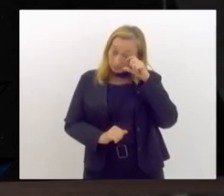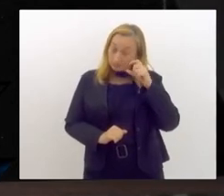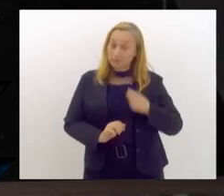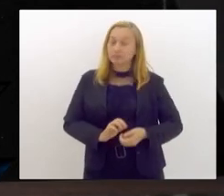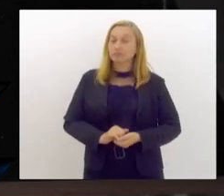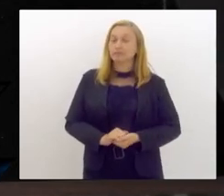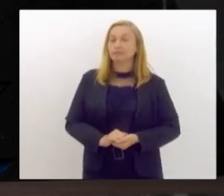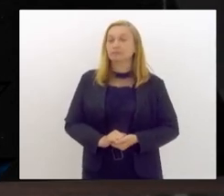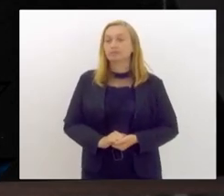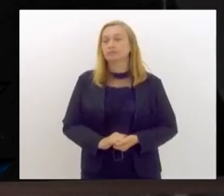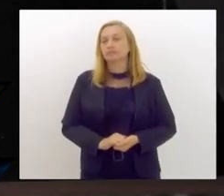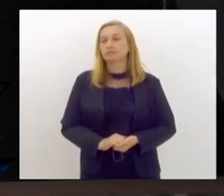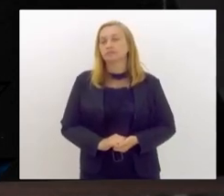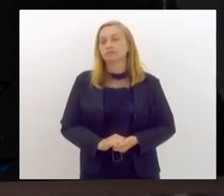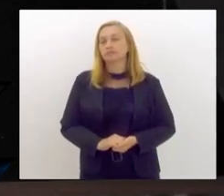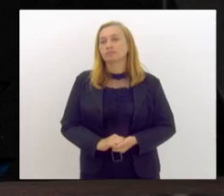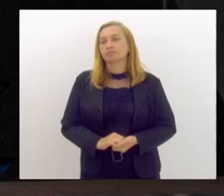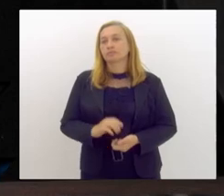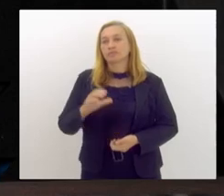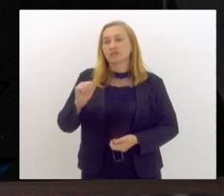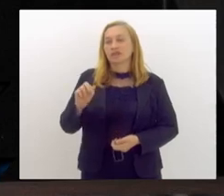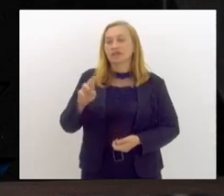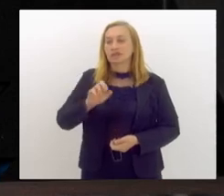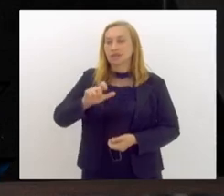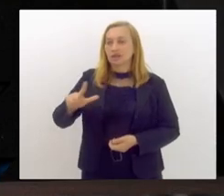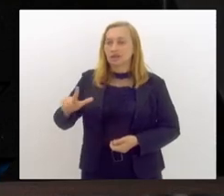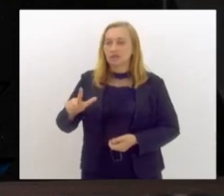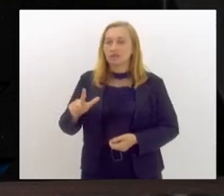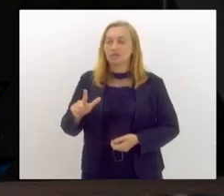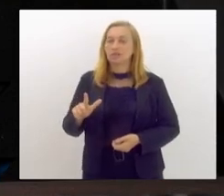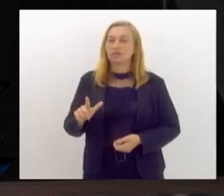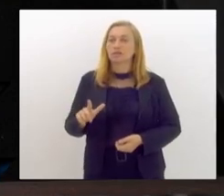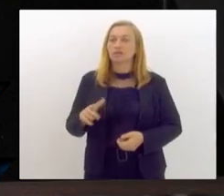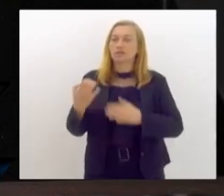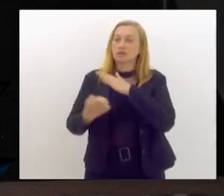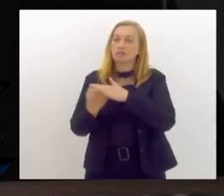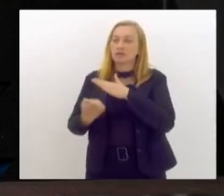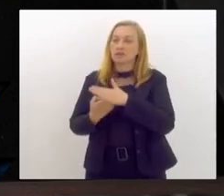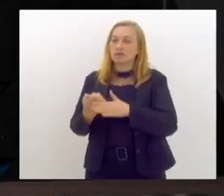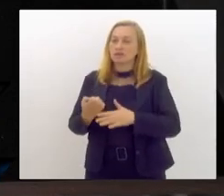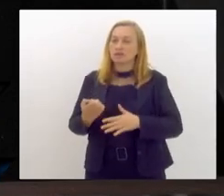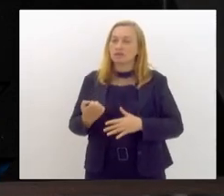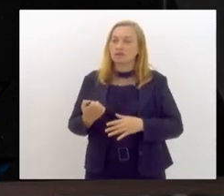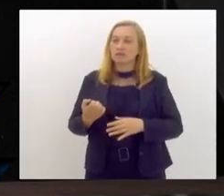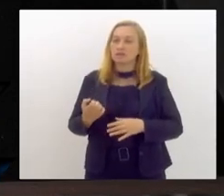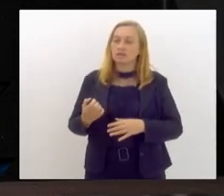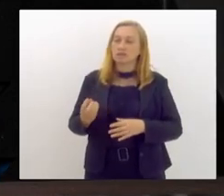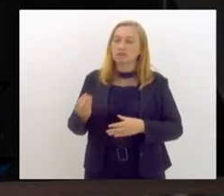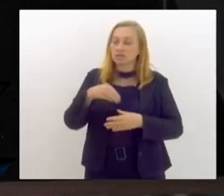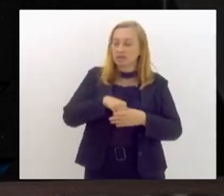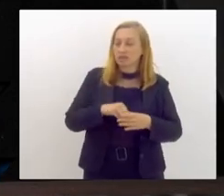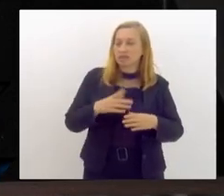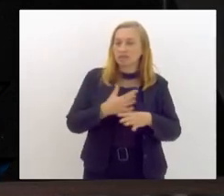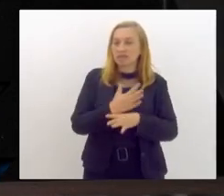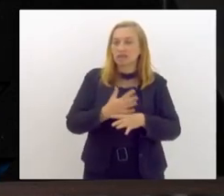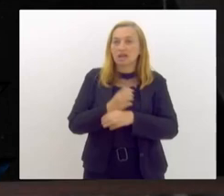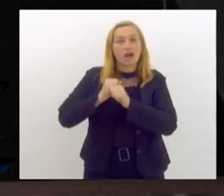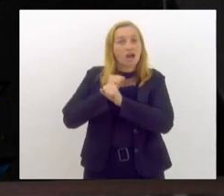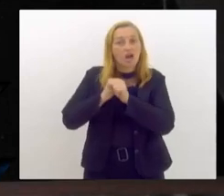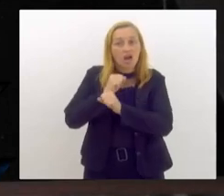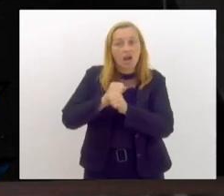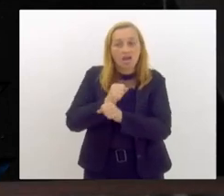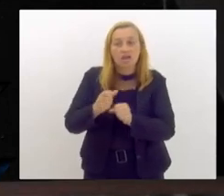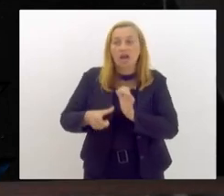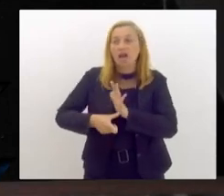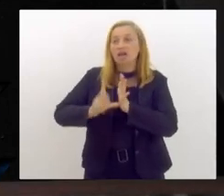um grande cartel de empresas que estão na cidade há muito tempo, né? Antes mesmo dos anos